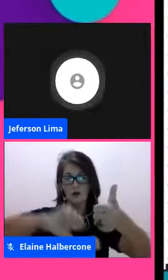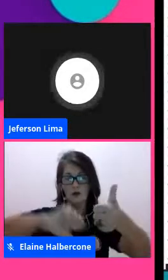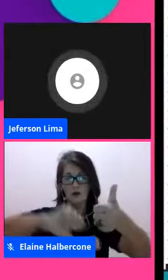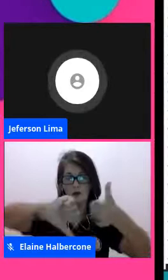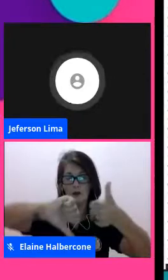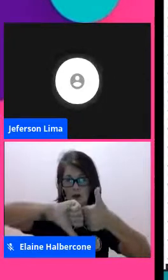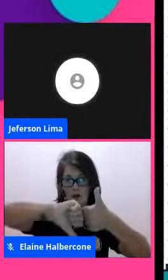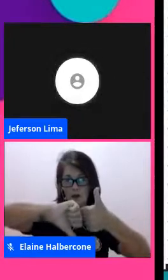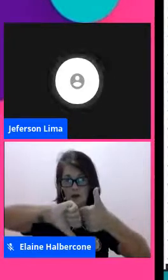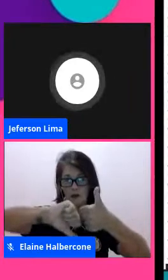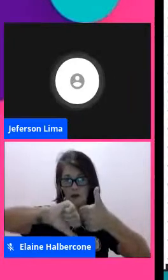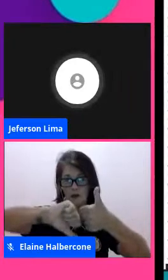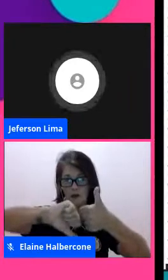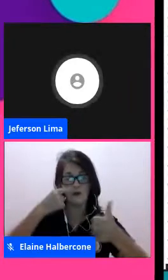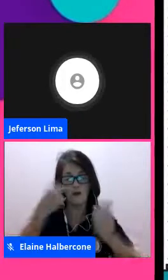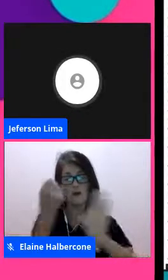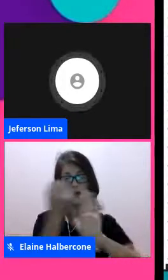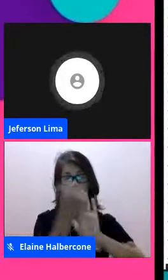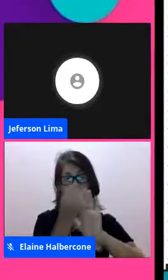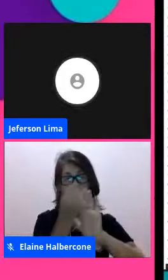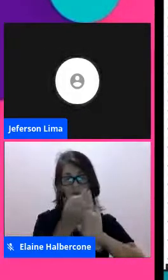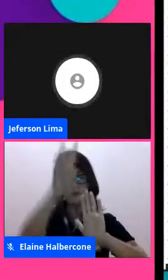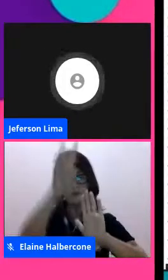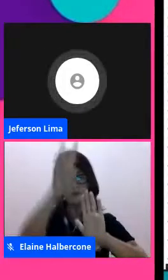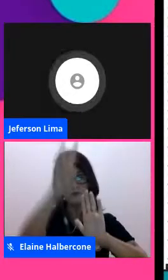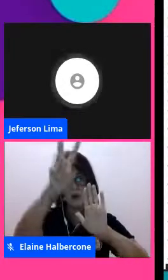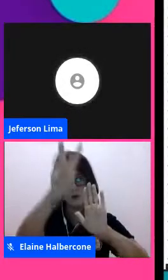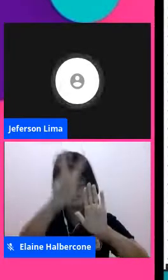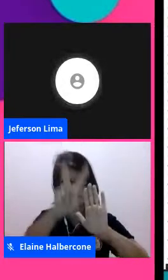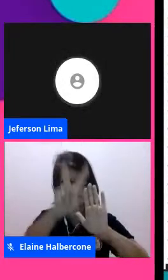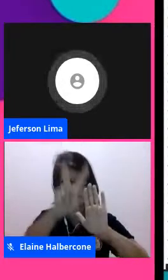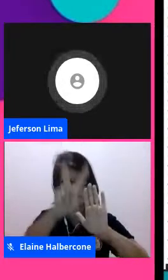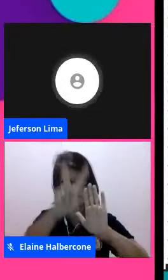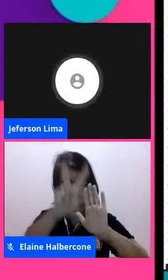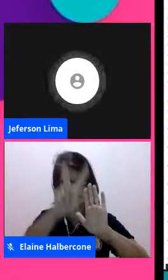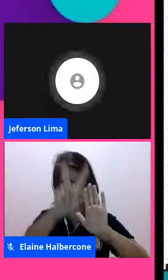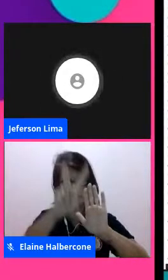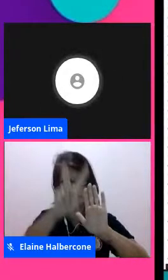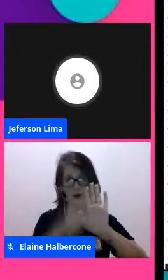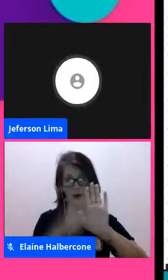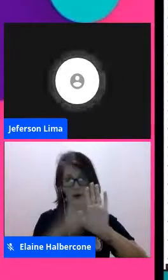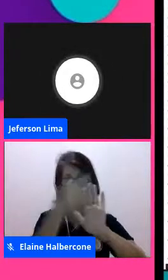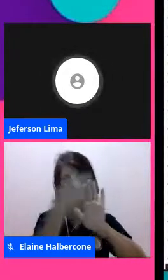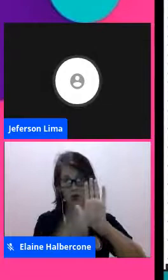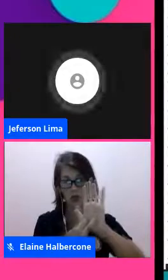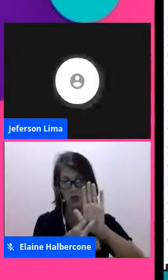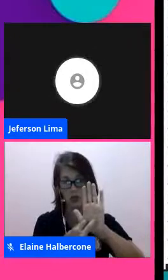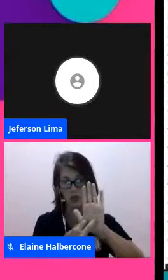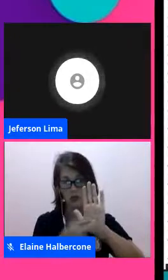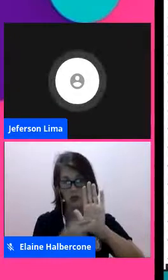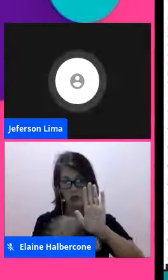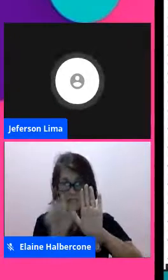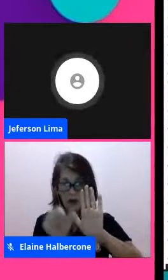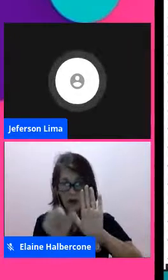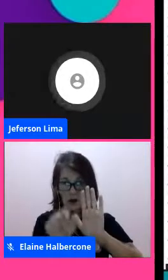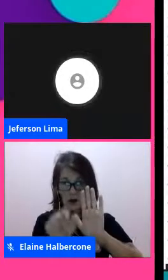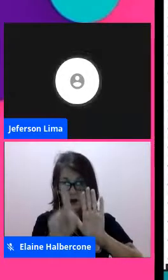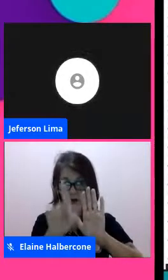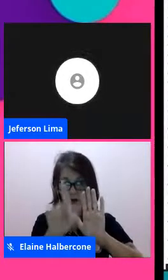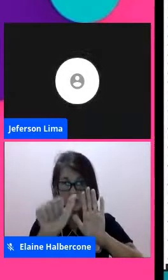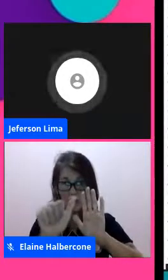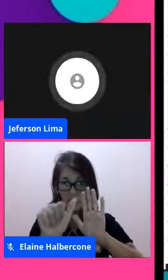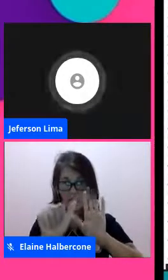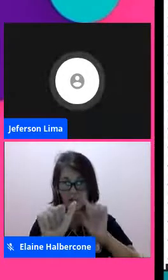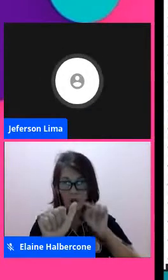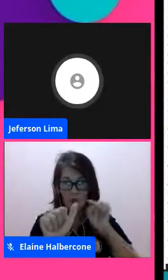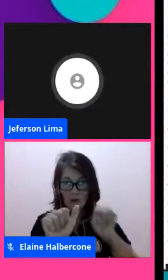código aí, eu vou passar por cima aqui de algumas coisas, como por exemplo, aqui na nossa placa, se a gente olhar bem aqui, ó, a gente está usando o pino 5.